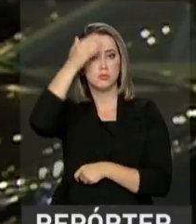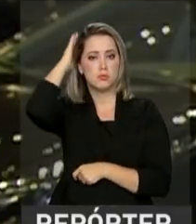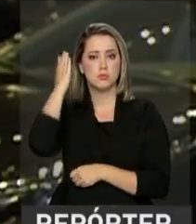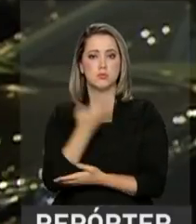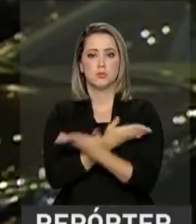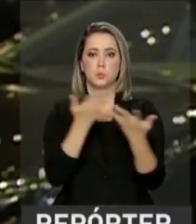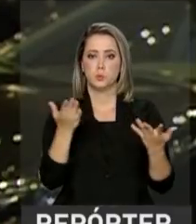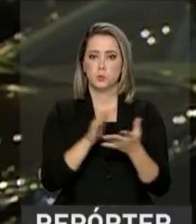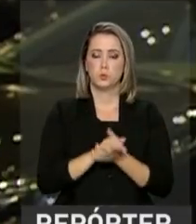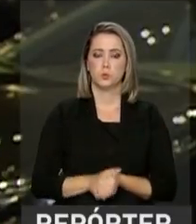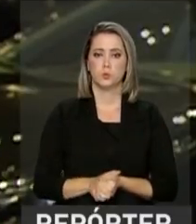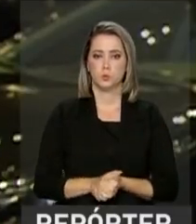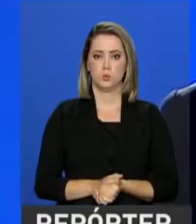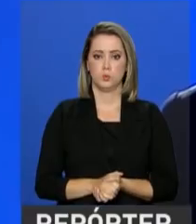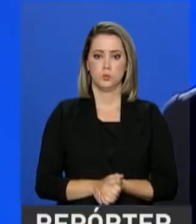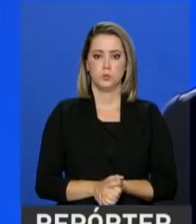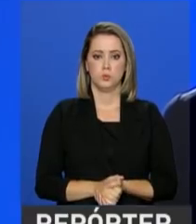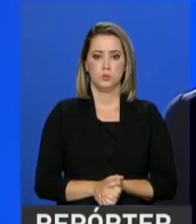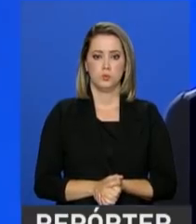aos investidores.